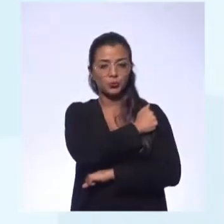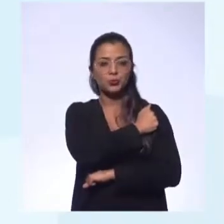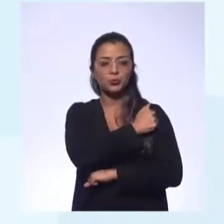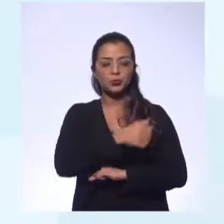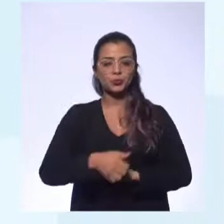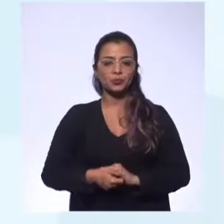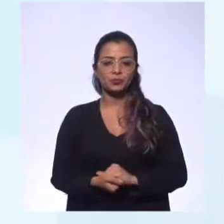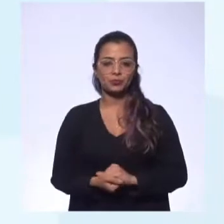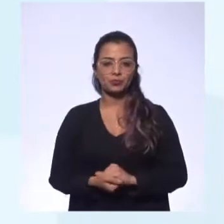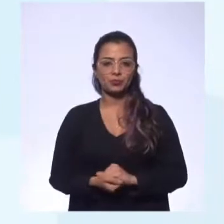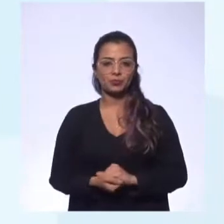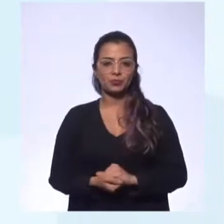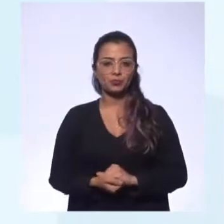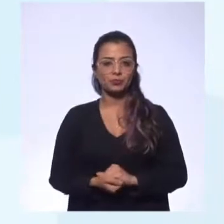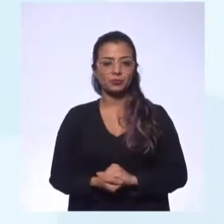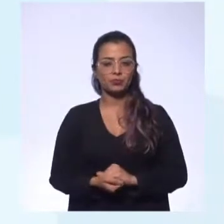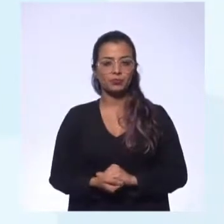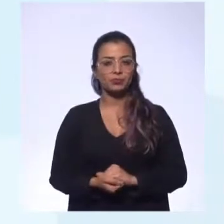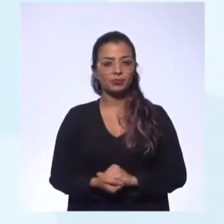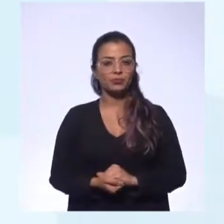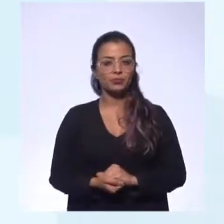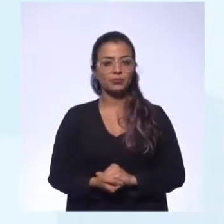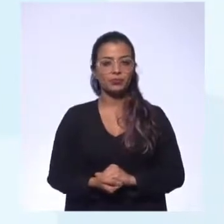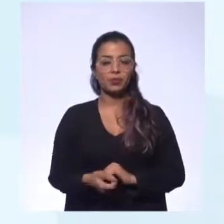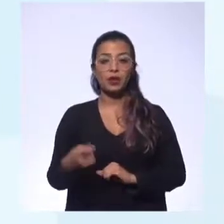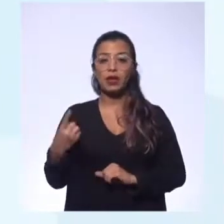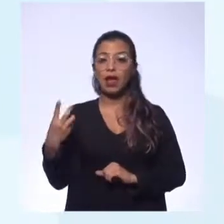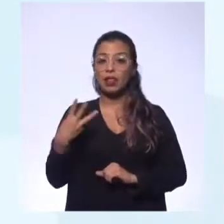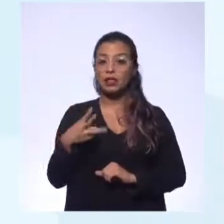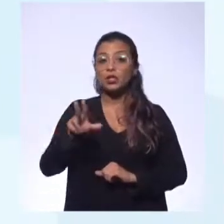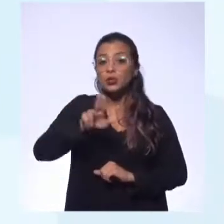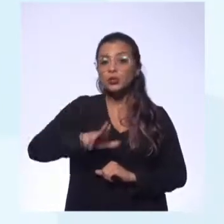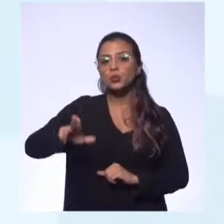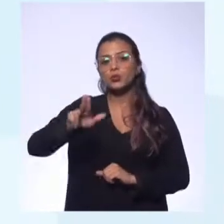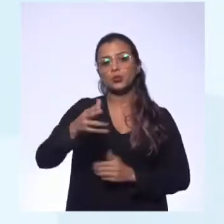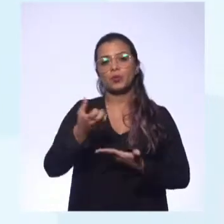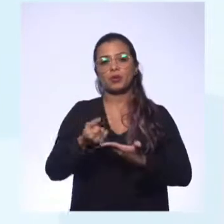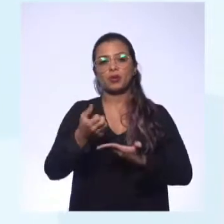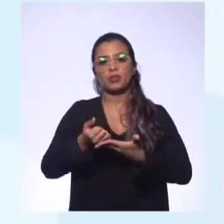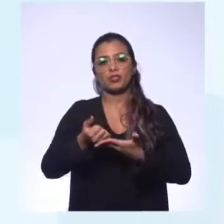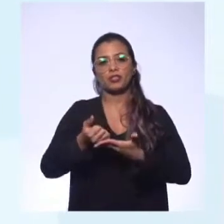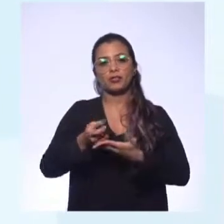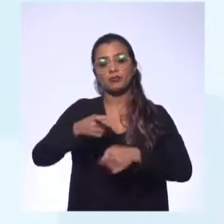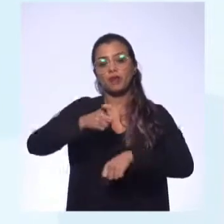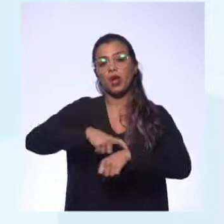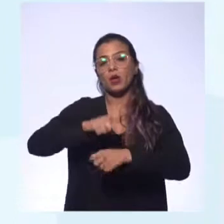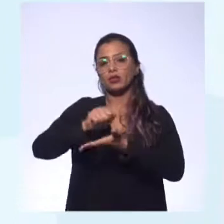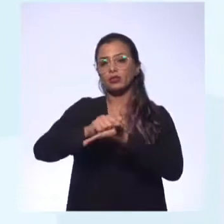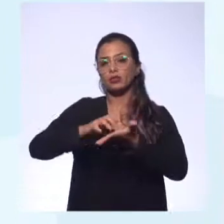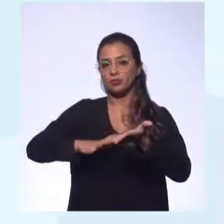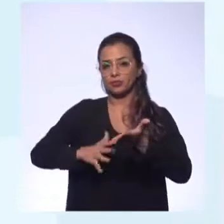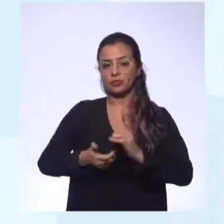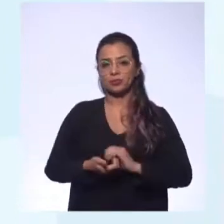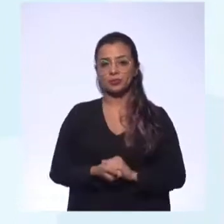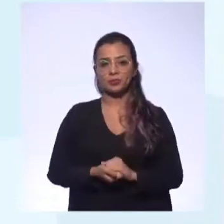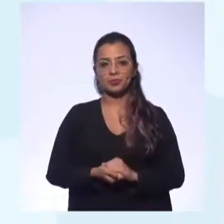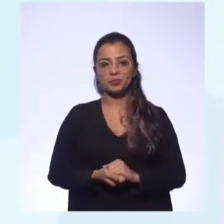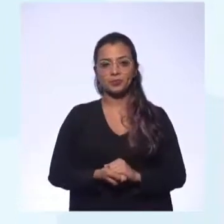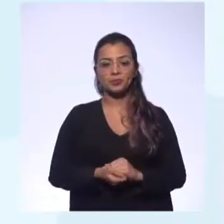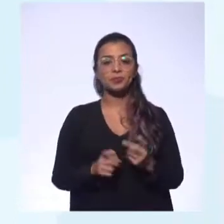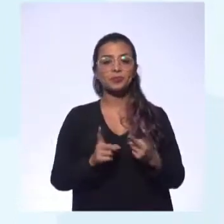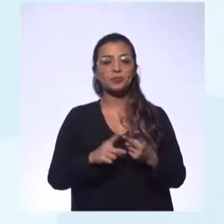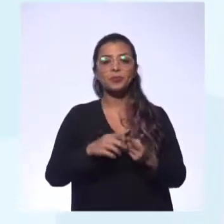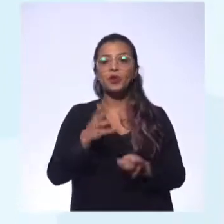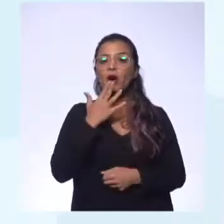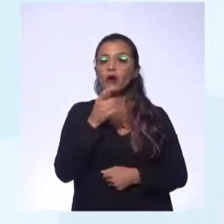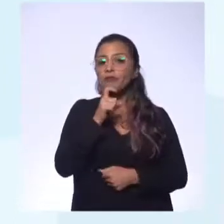eles usam, né, o aplicativo nas atividades. E eu tenho aqui o verdinho, responder